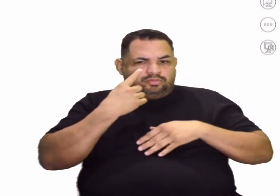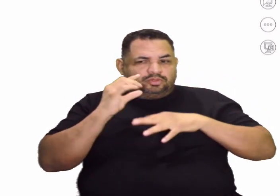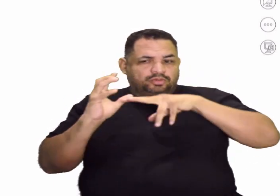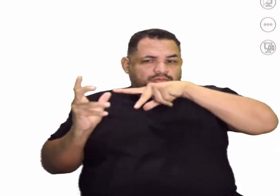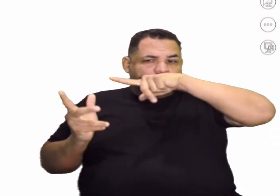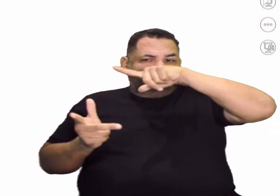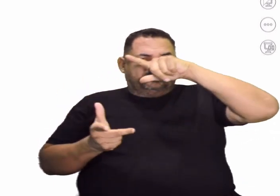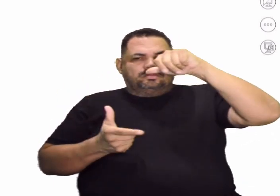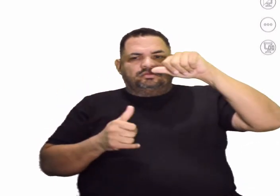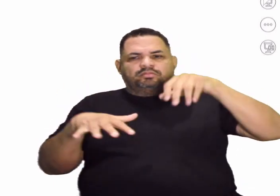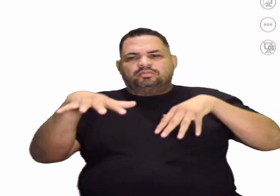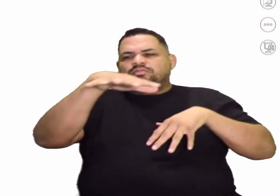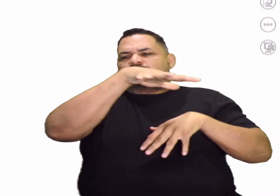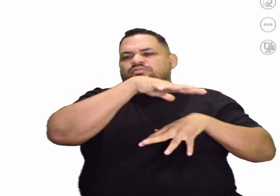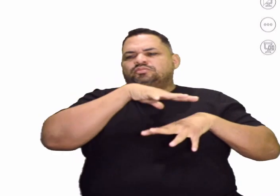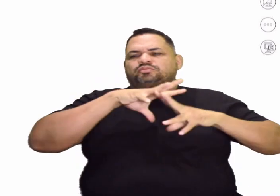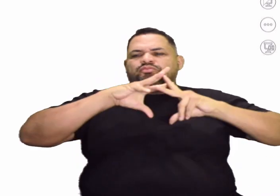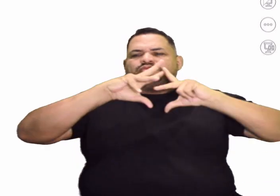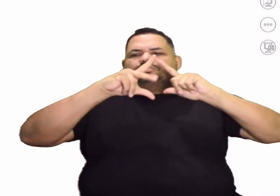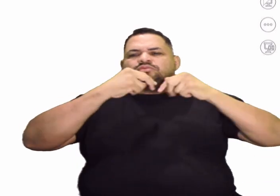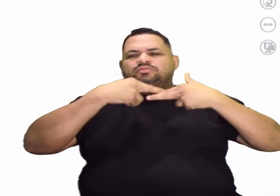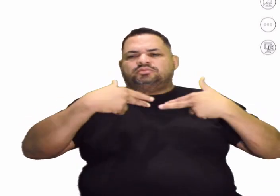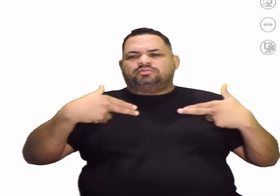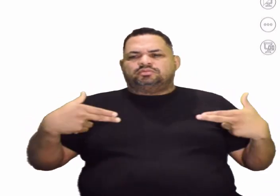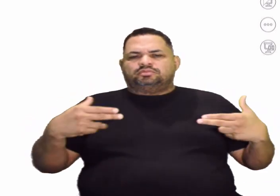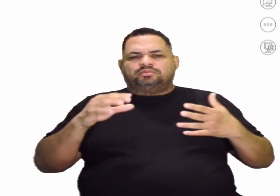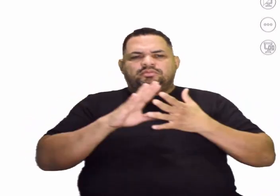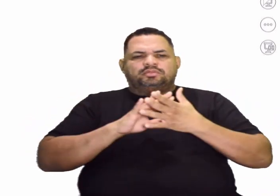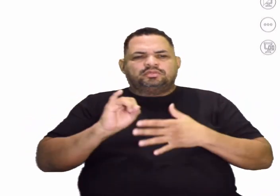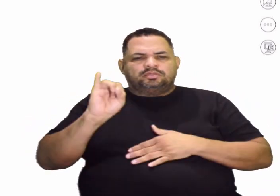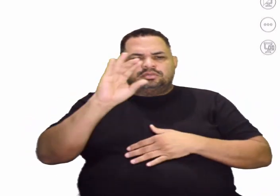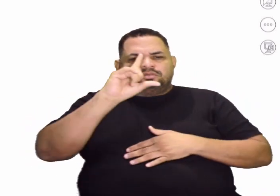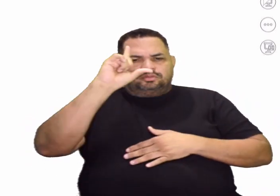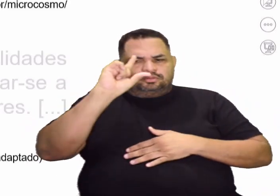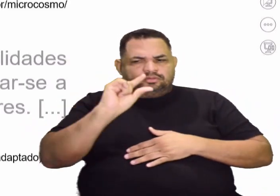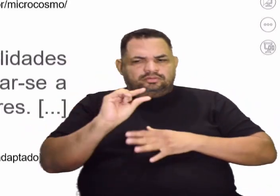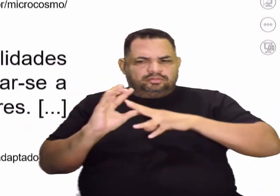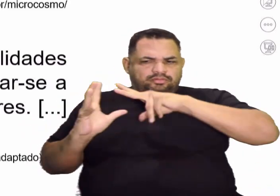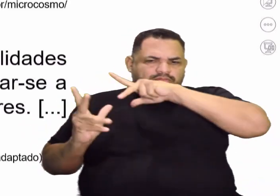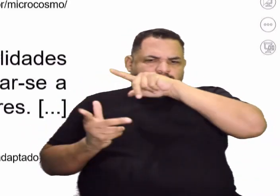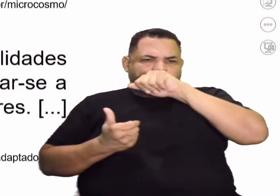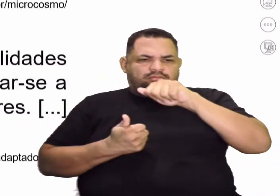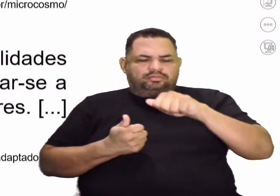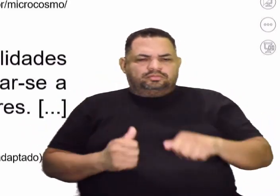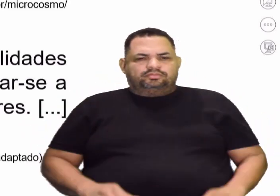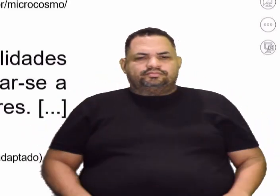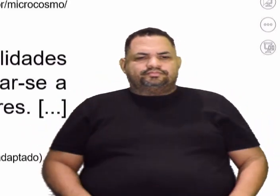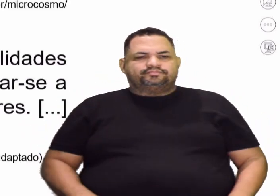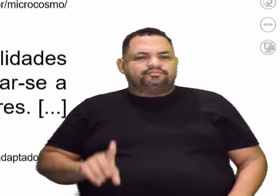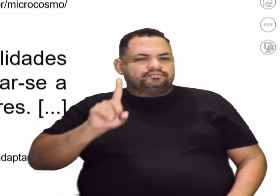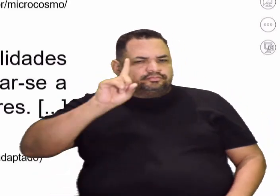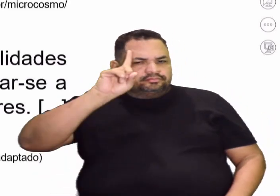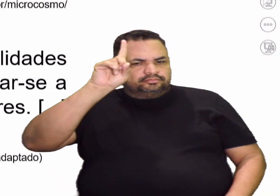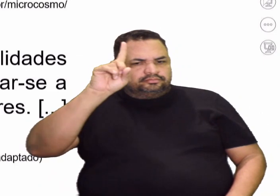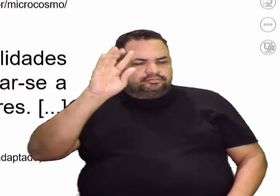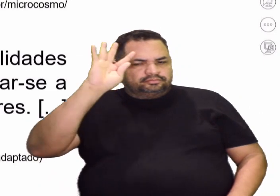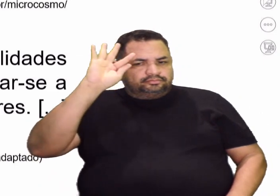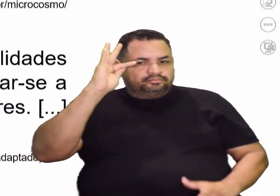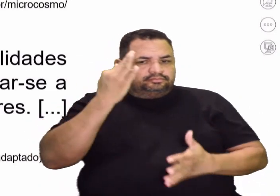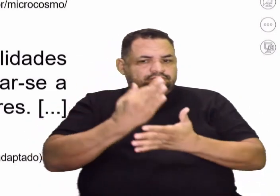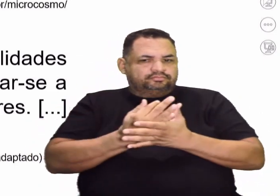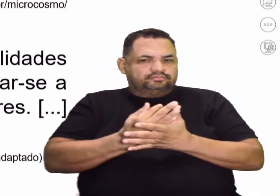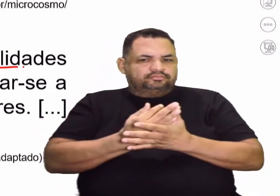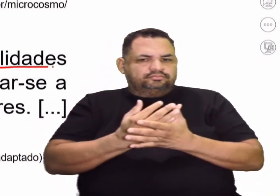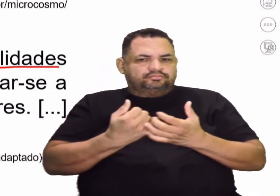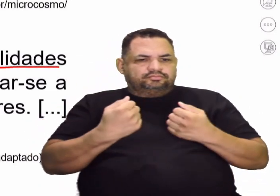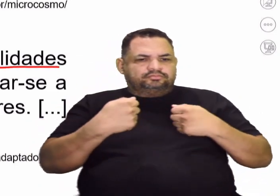do cosmo, né? Olha aqui, sendo uma imagem diminuta do mundo. Essa ideia expressa o quê? A